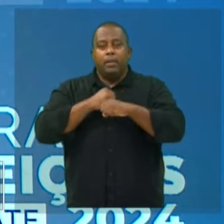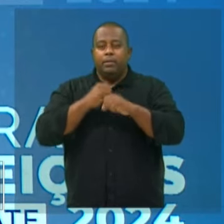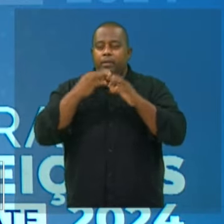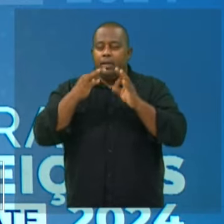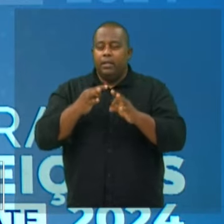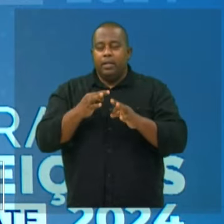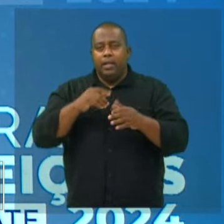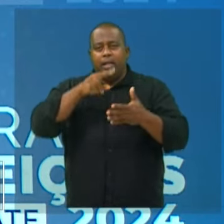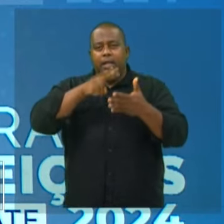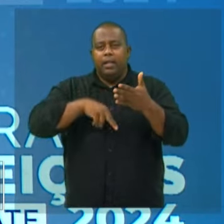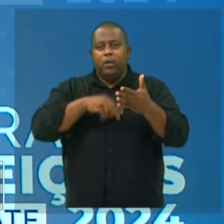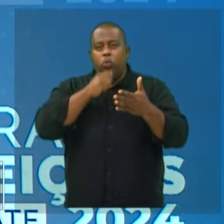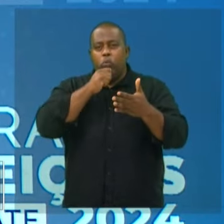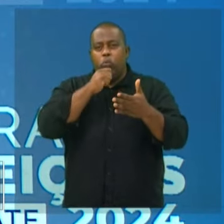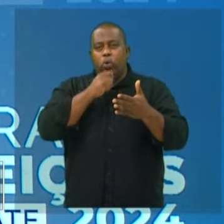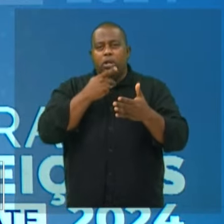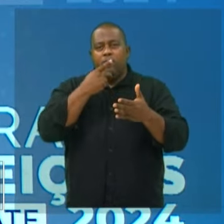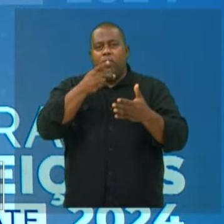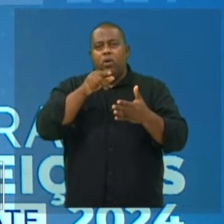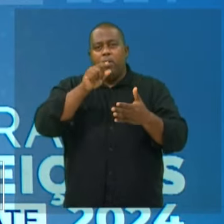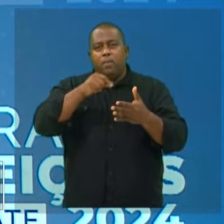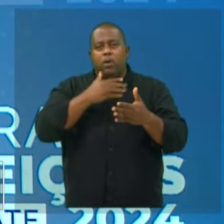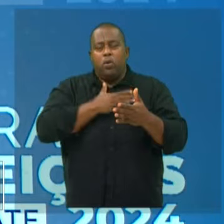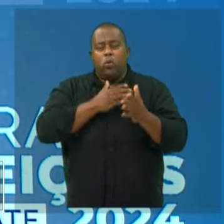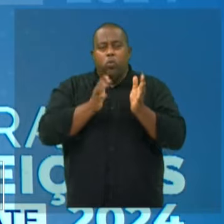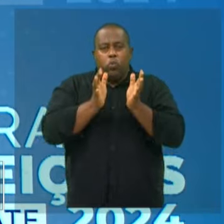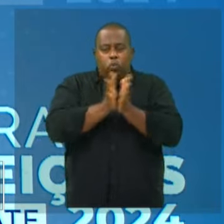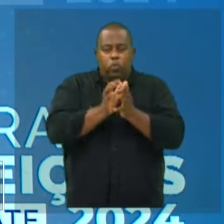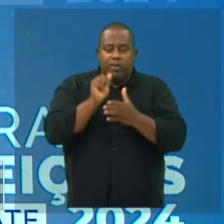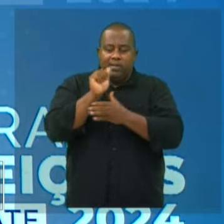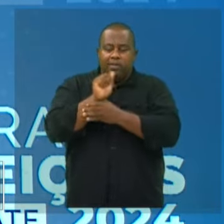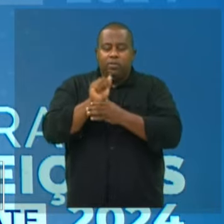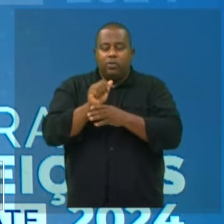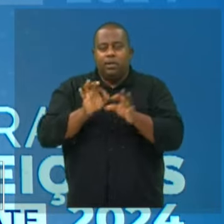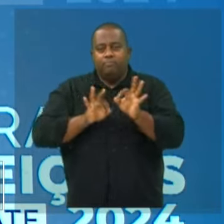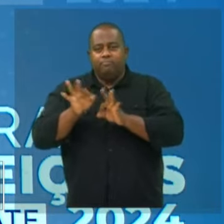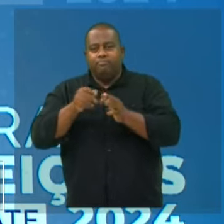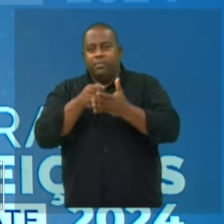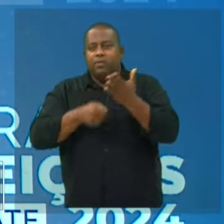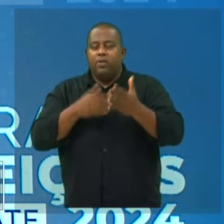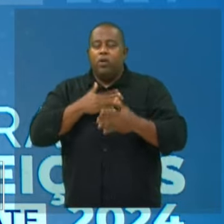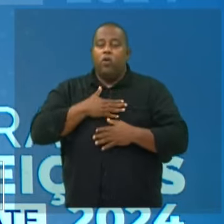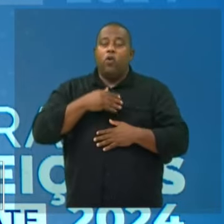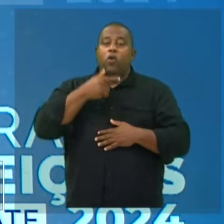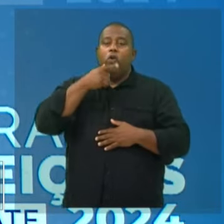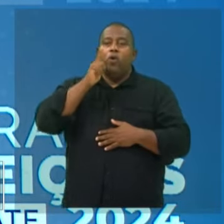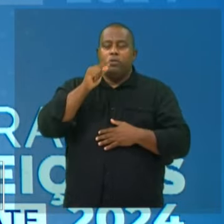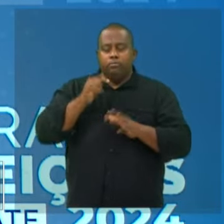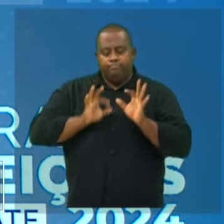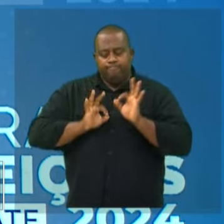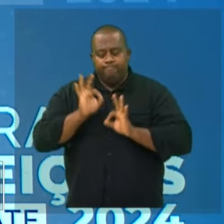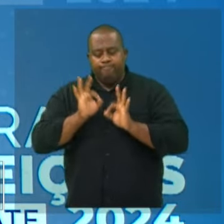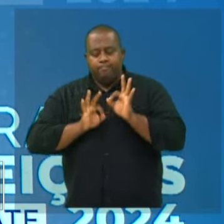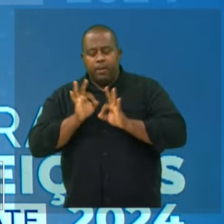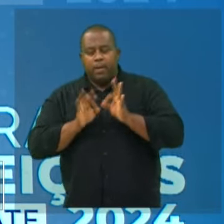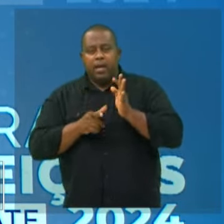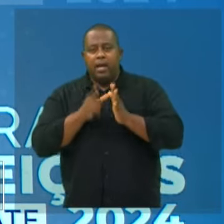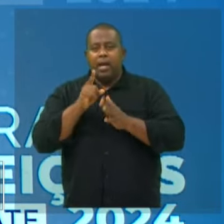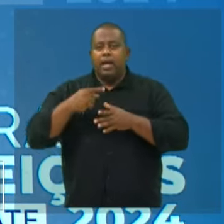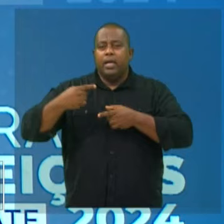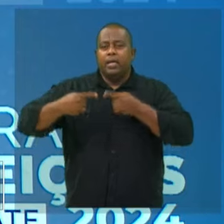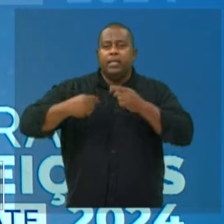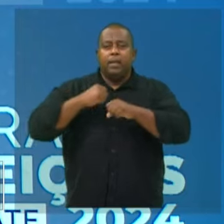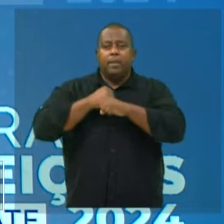me acusa de que foi minha assessoria que preparou isso aqui fui eu Flávio fiquei ontem ontem eu não tive agenda ó para me preparar para esse debate diferente de